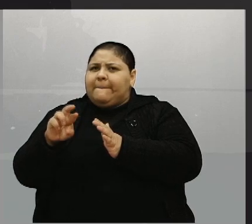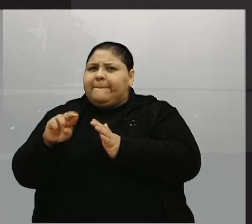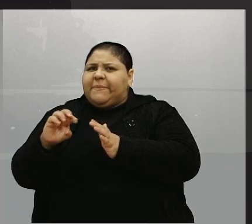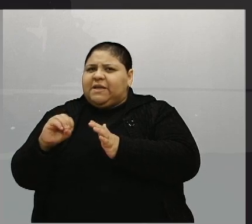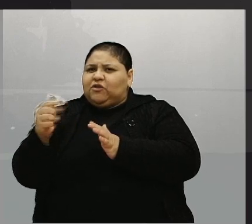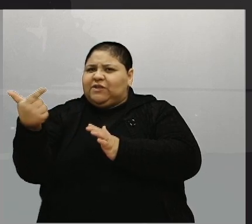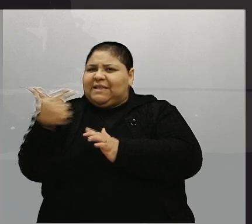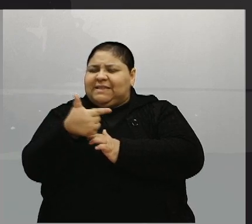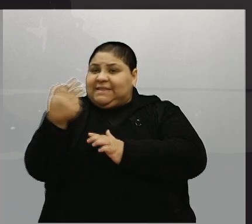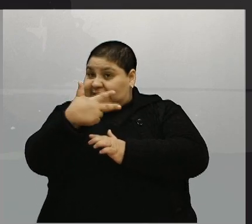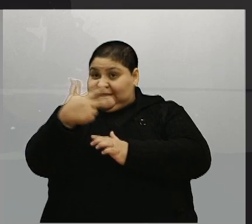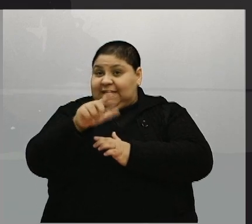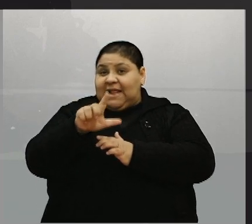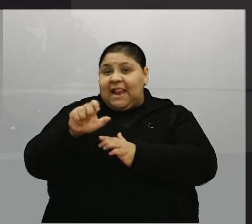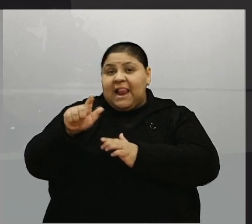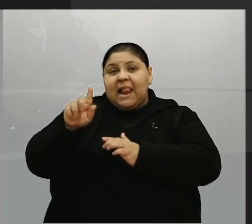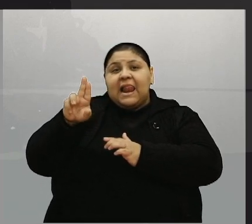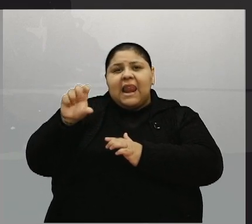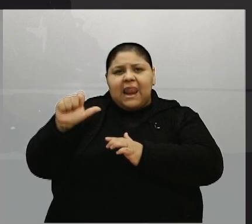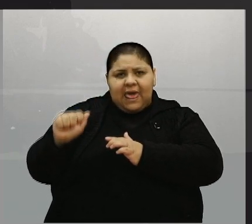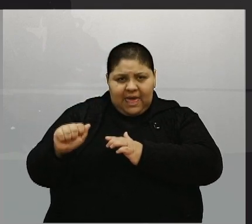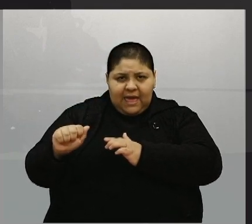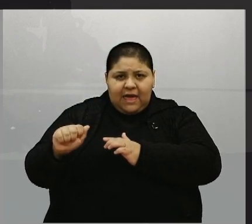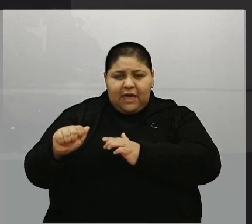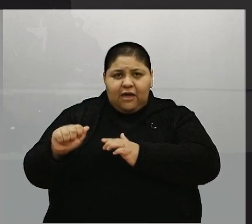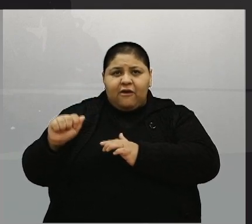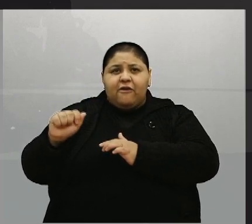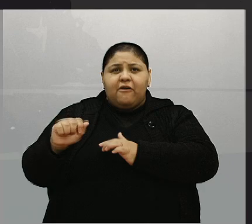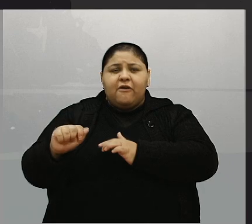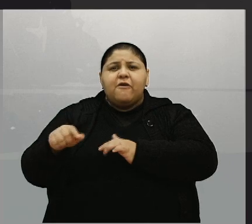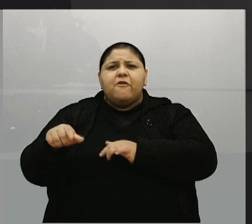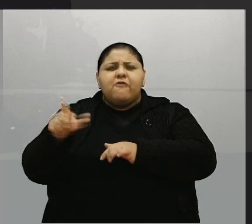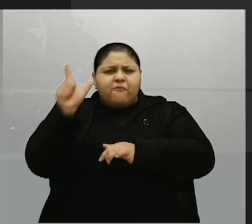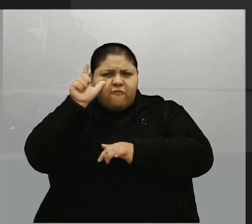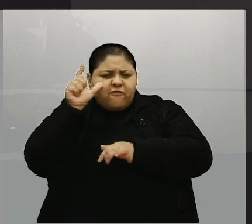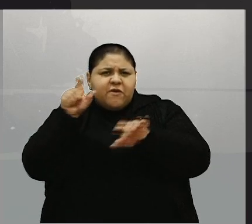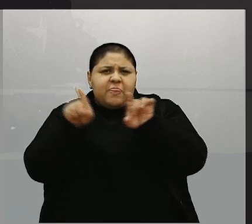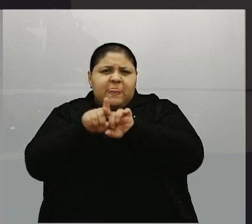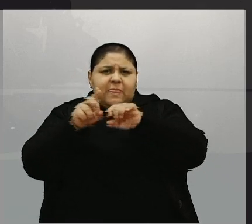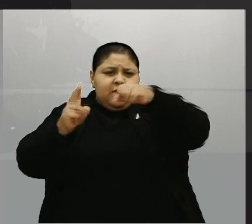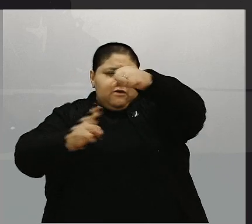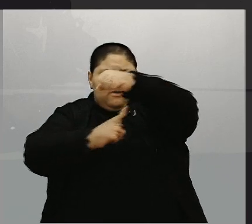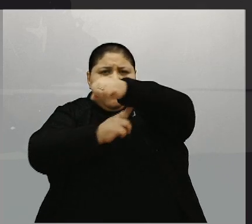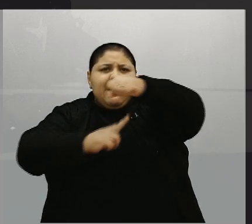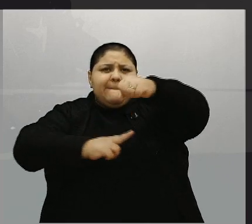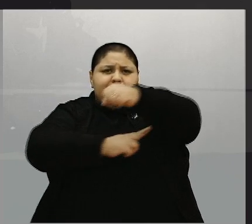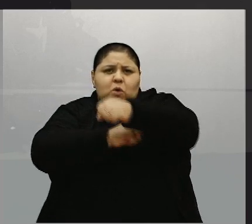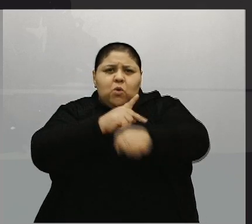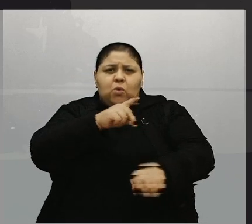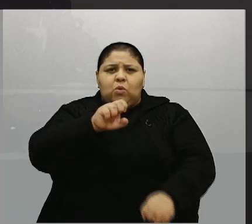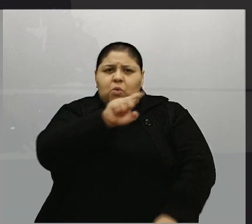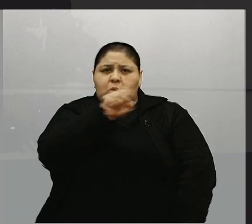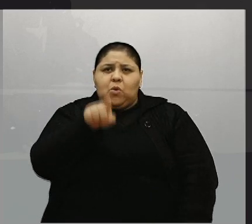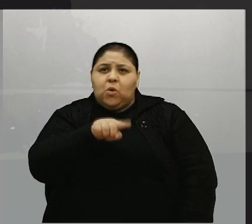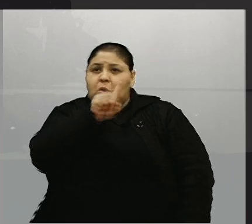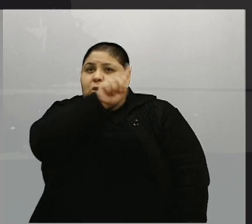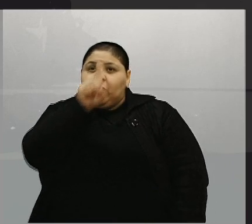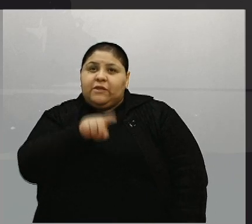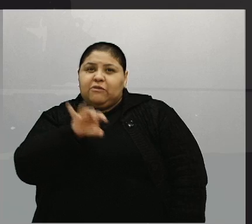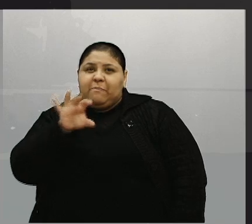Motter, vereador Bressan. E o senhor vivenciou lá a Ponte dos Pesce também, que o rio endireitou